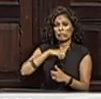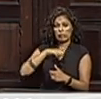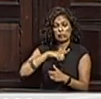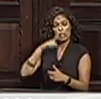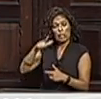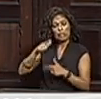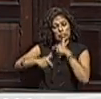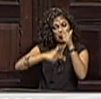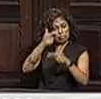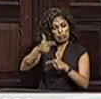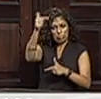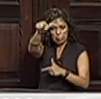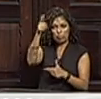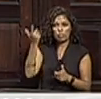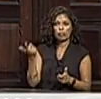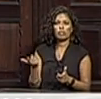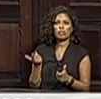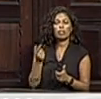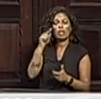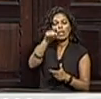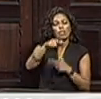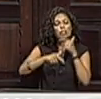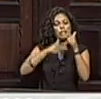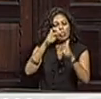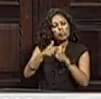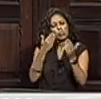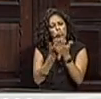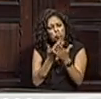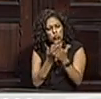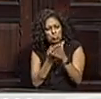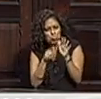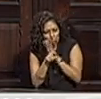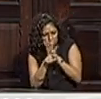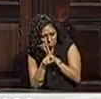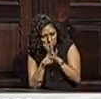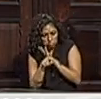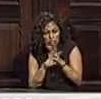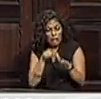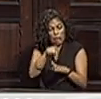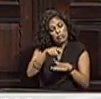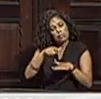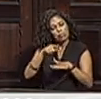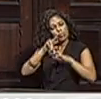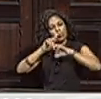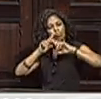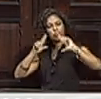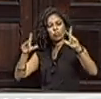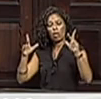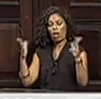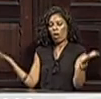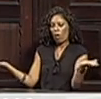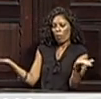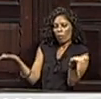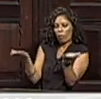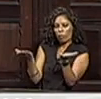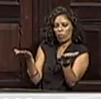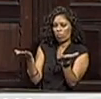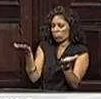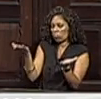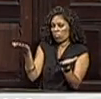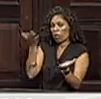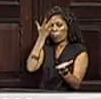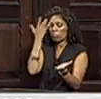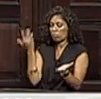enquadrar todas elas regulamentadas, a gente fecha a brecha para fraude. Porque,